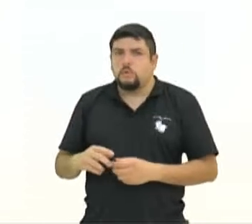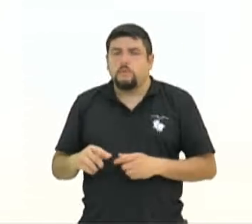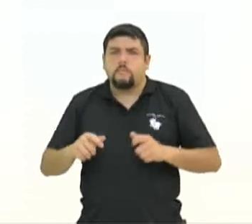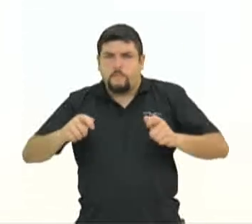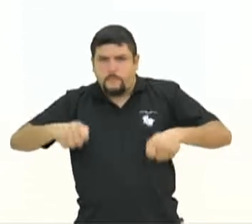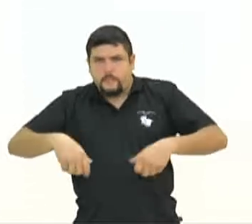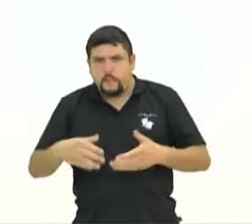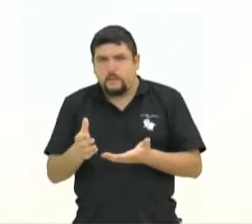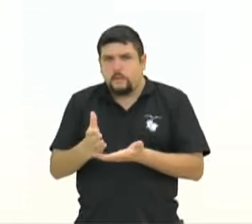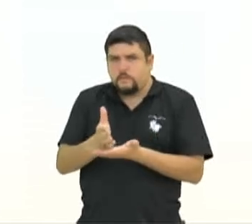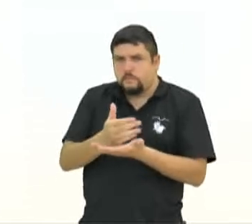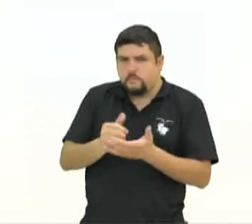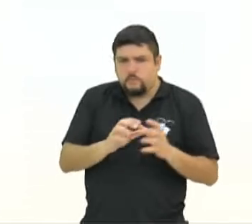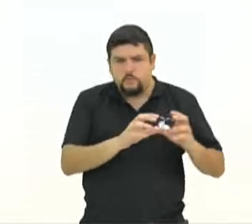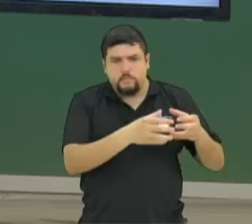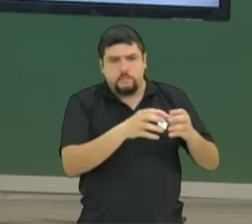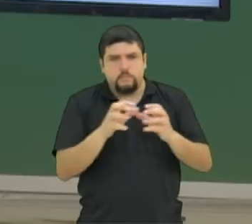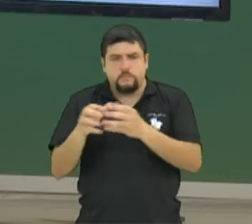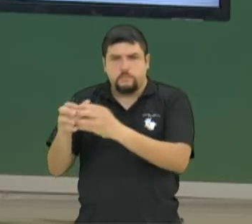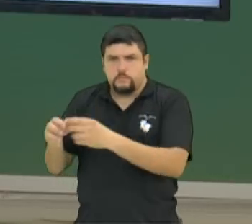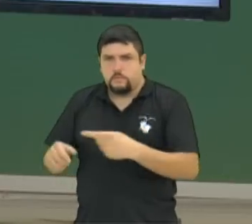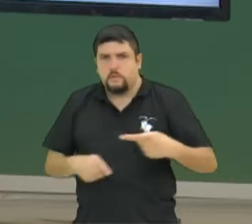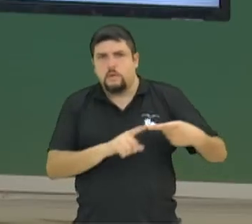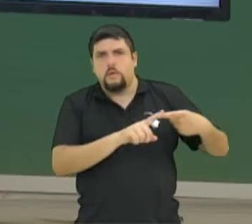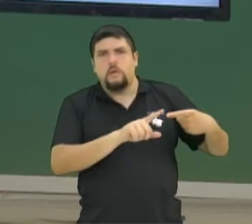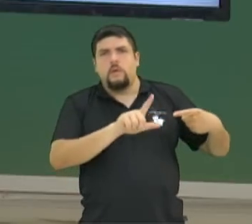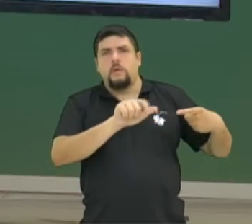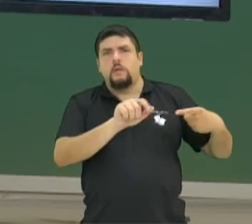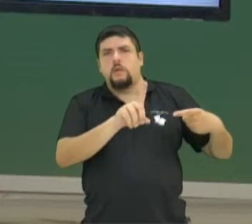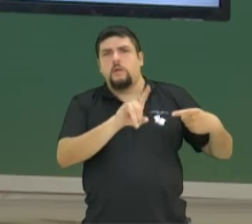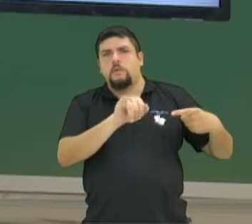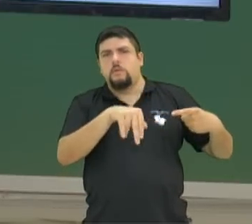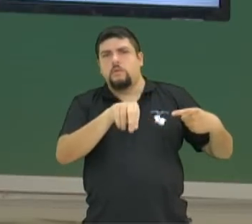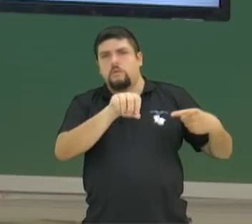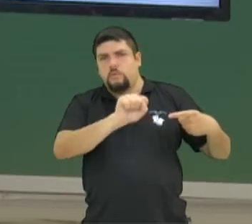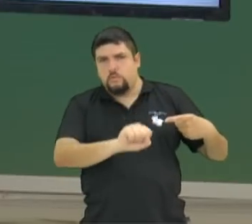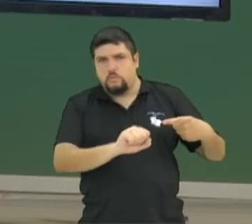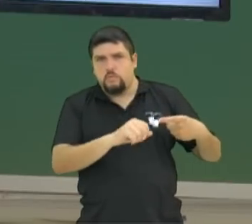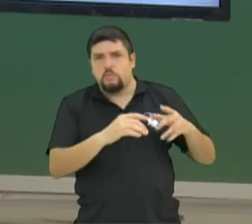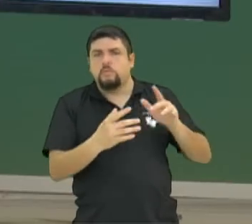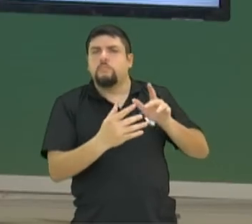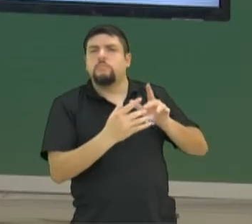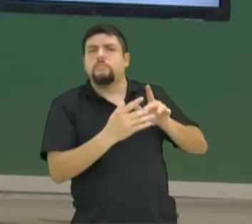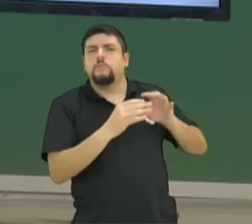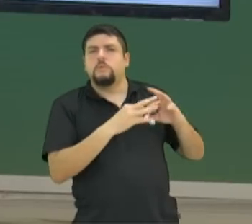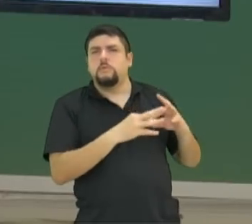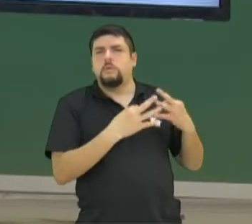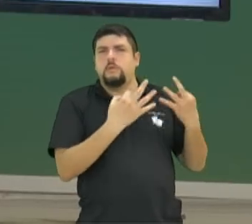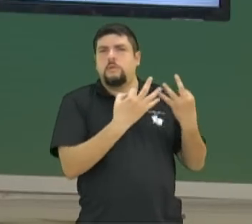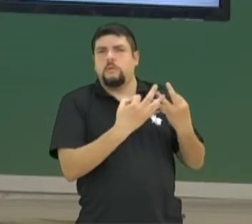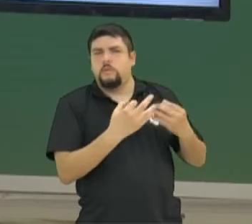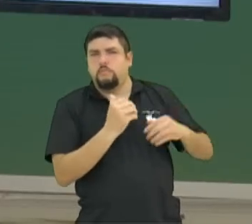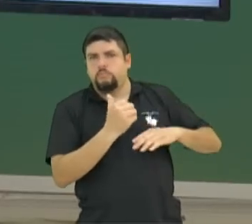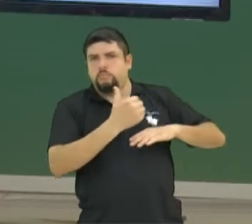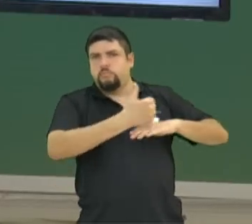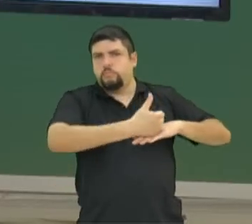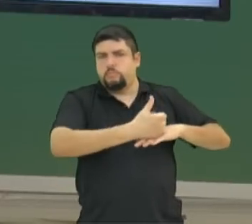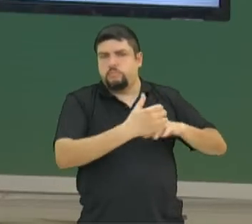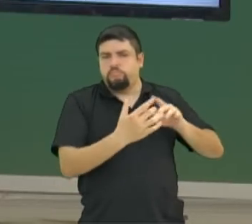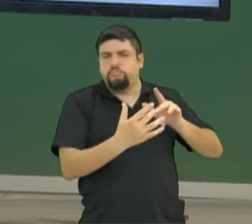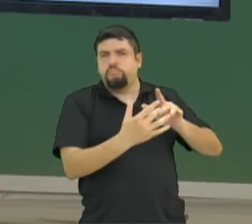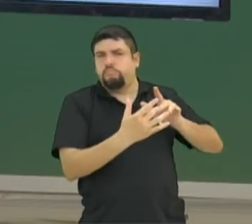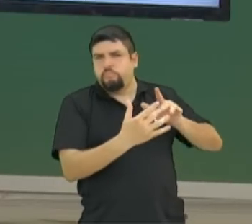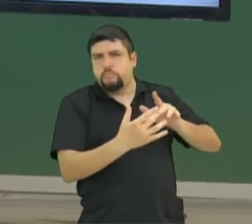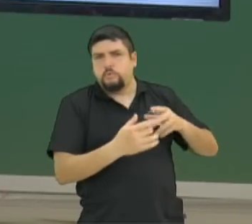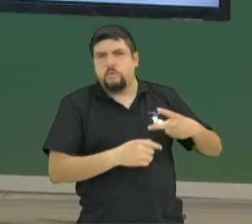nós vimos ao longo da aula, entre escravos ladinos, próximos da família, do senhor de engenho, né? Próximo da casa grande,